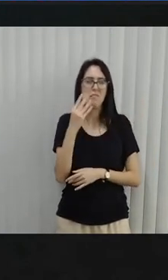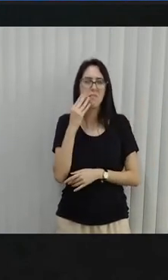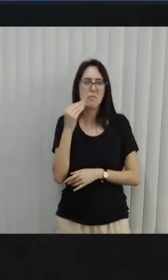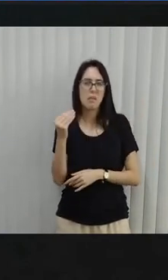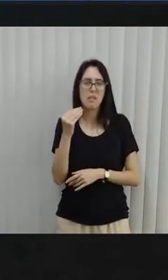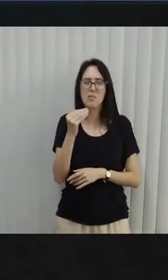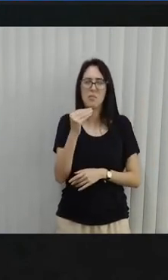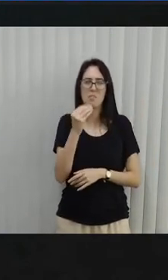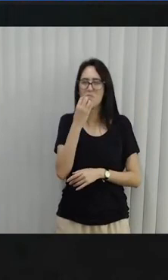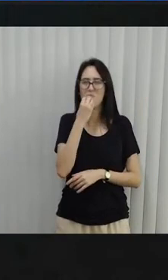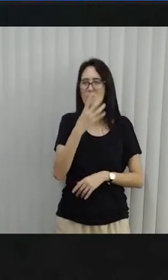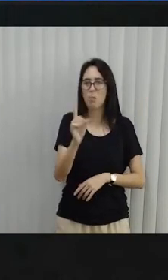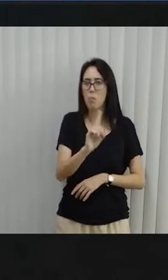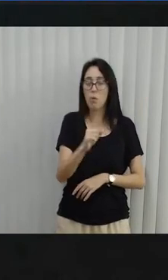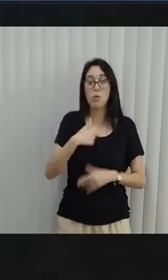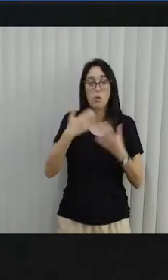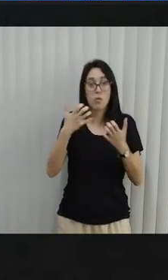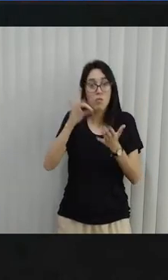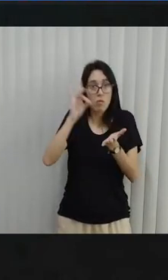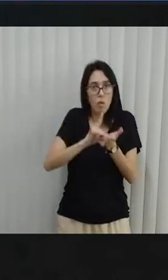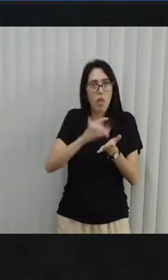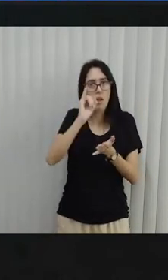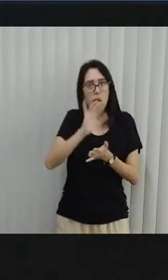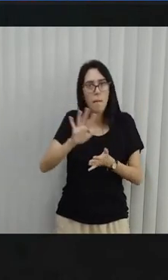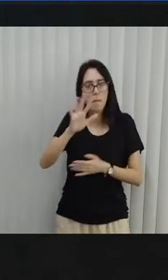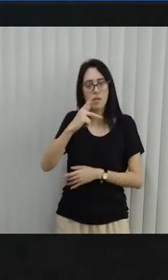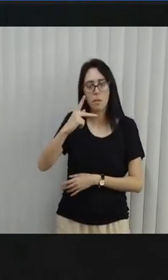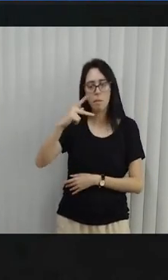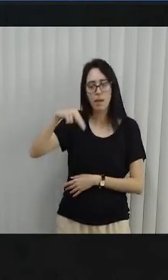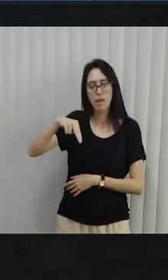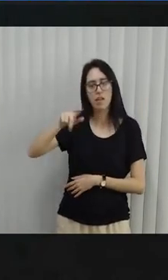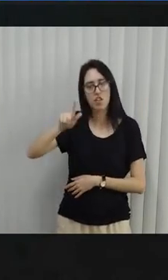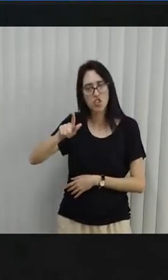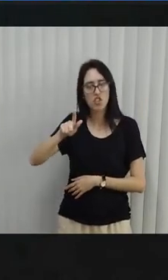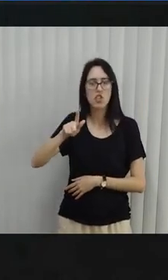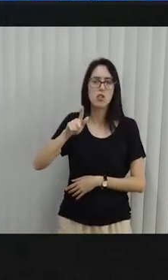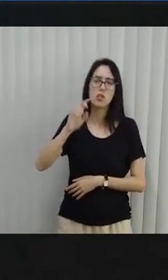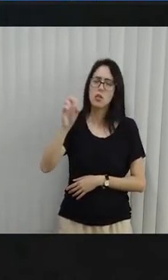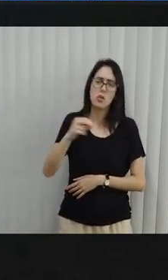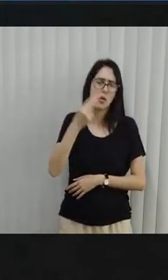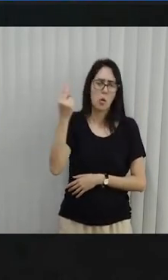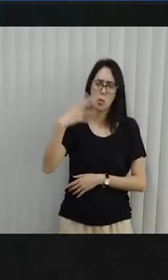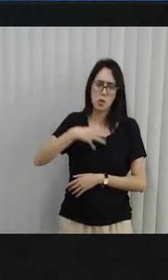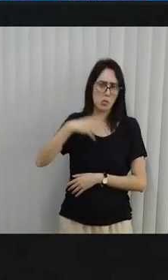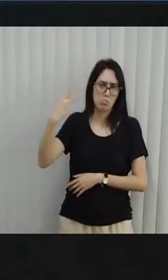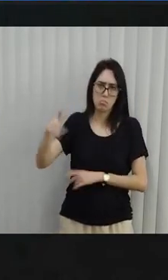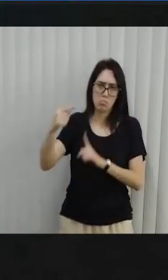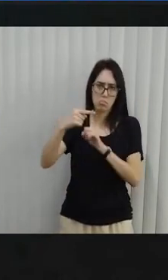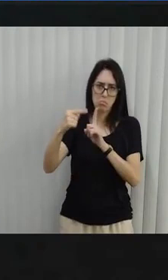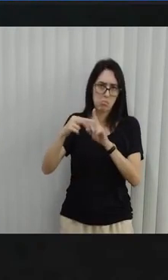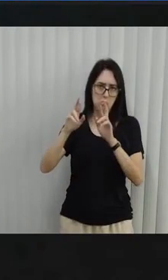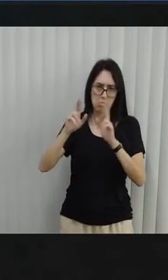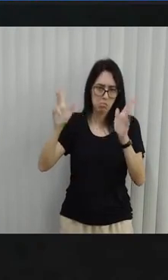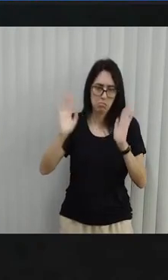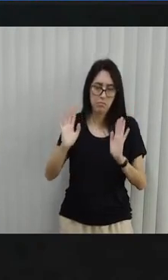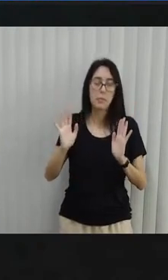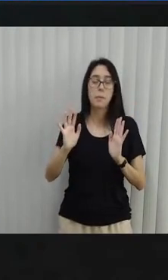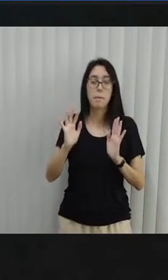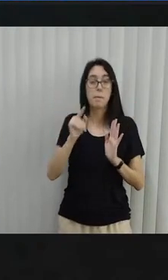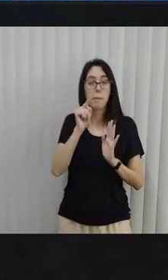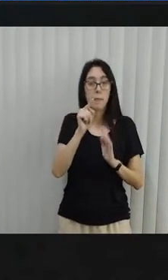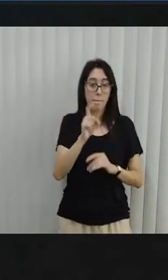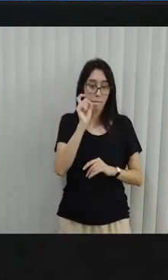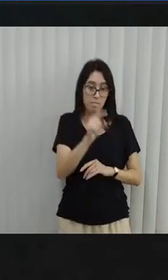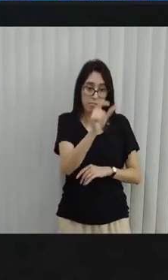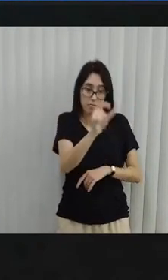é bacana. Eu quero pegar, de fato, tipo, a imagem, o PNG, né? O formato que a imagem está. Para isso, sempre clica no personagem